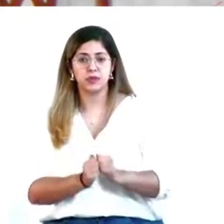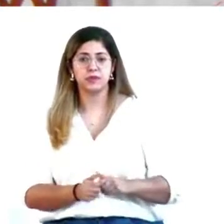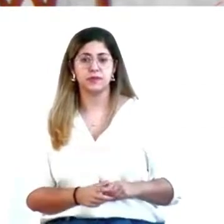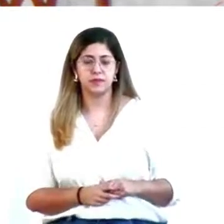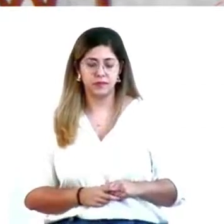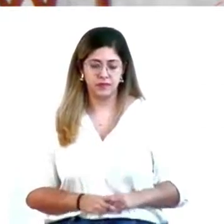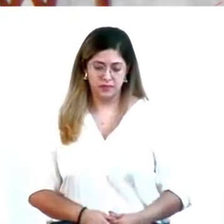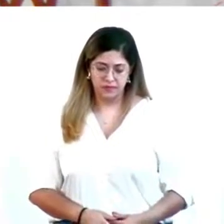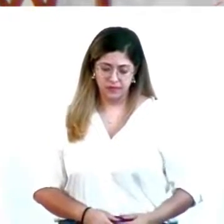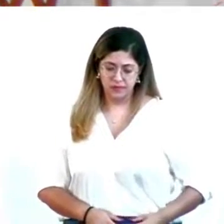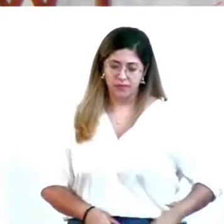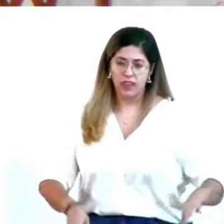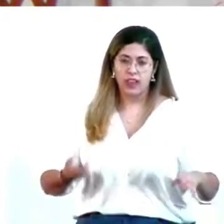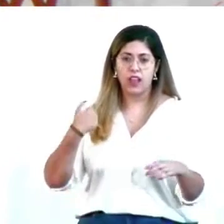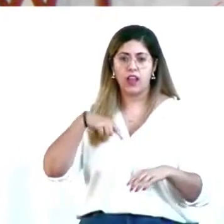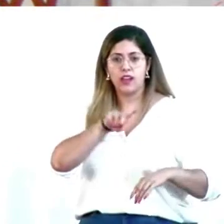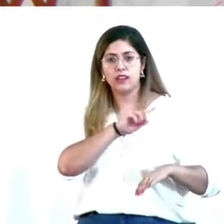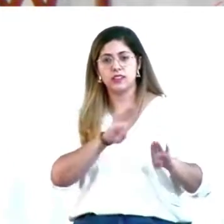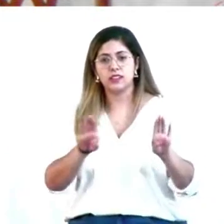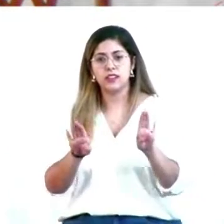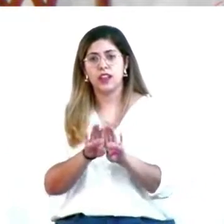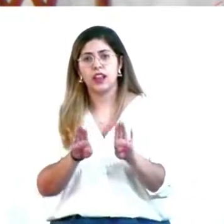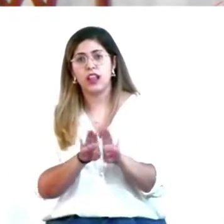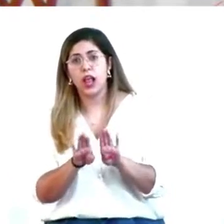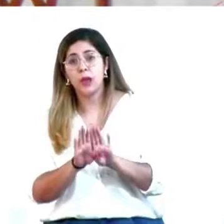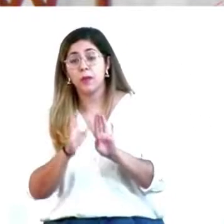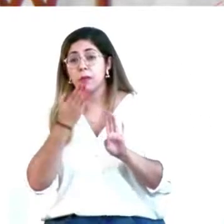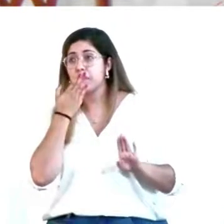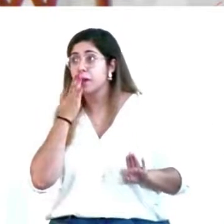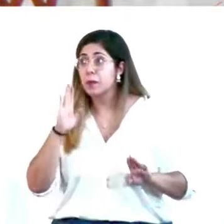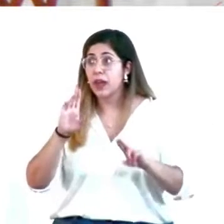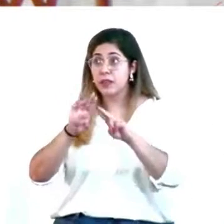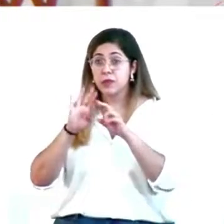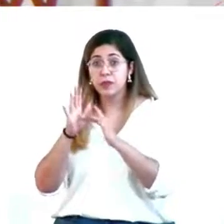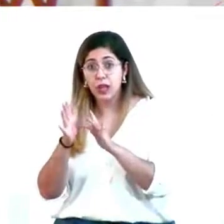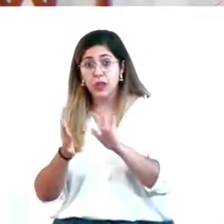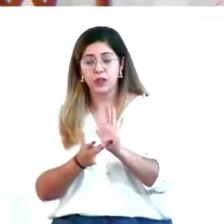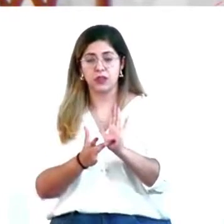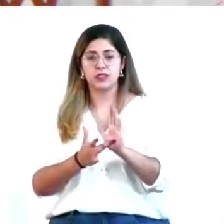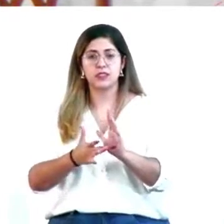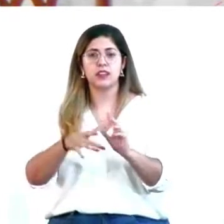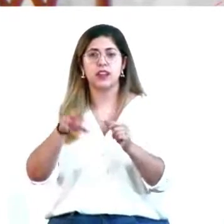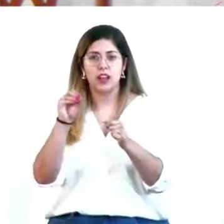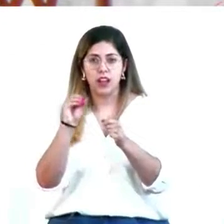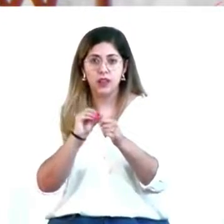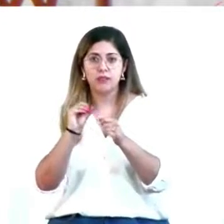e coparticipantes da promessa de Cristo por meio do Evangelho.